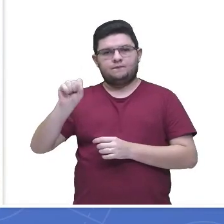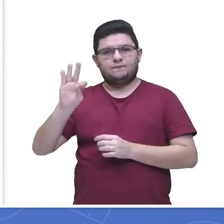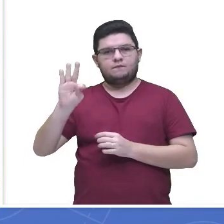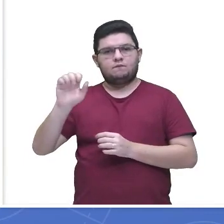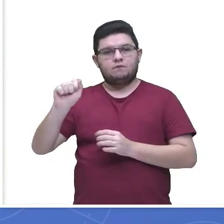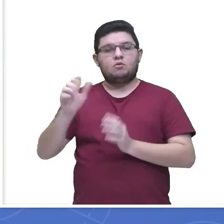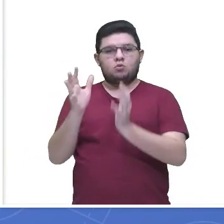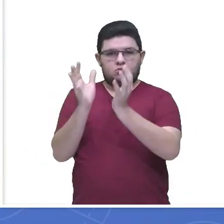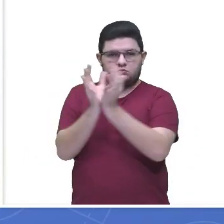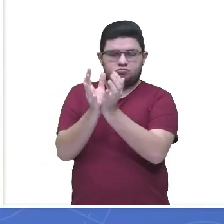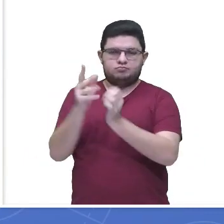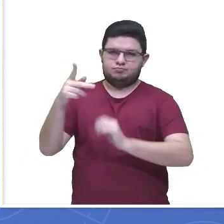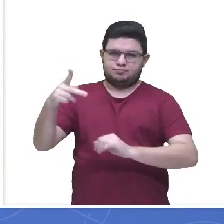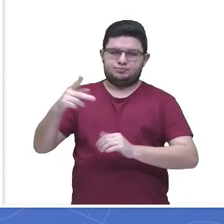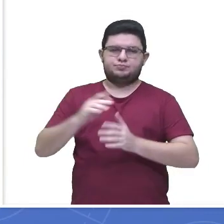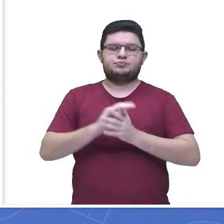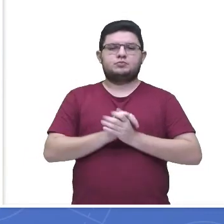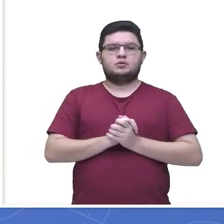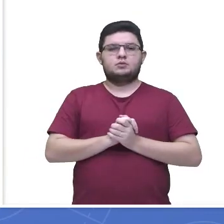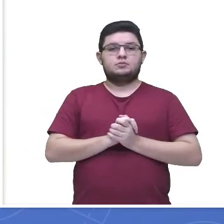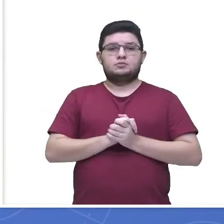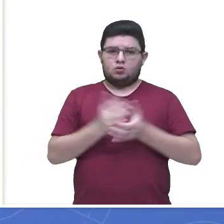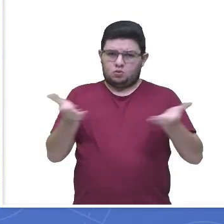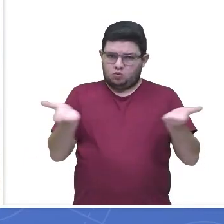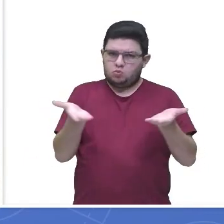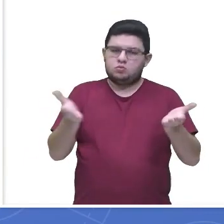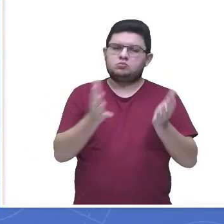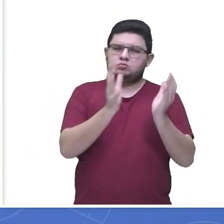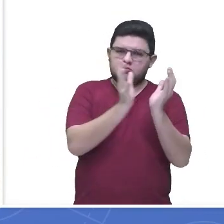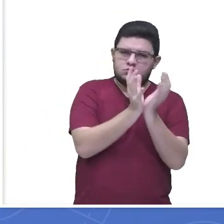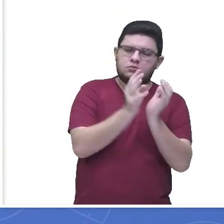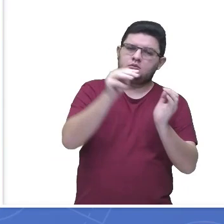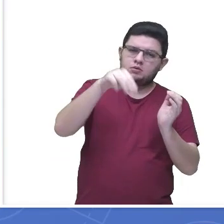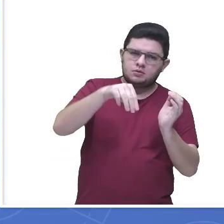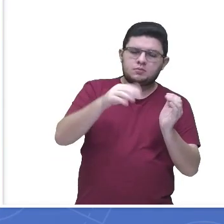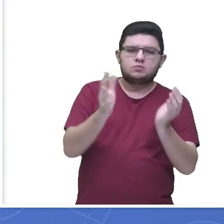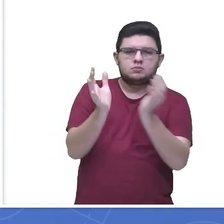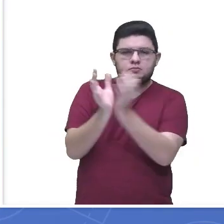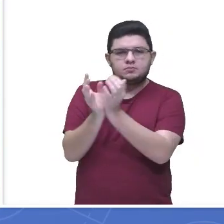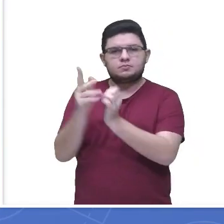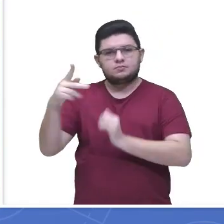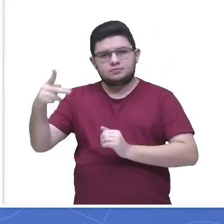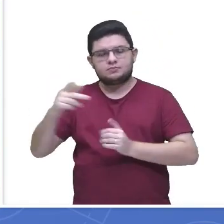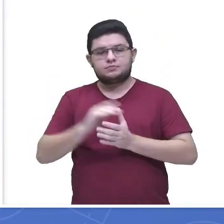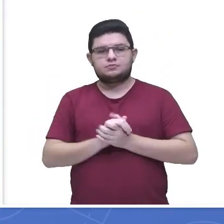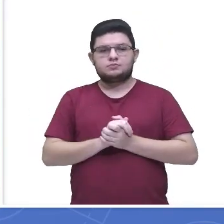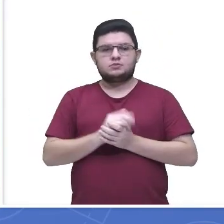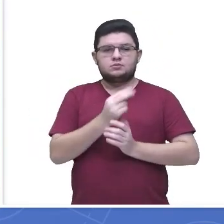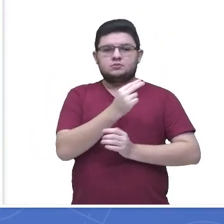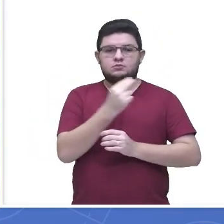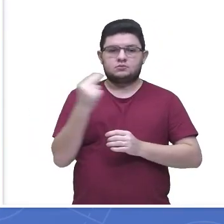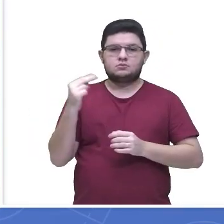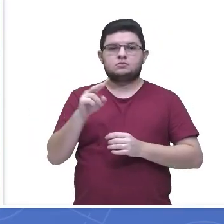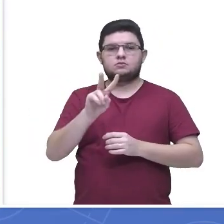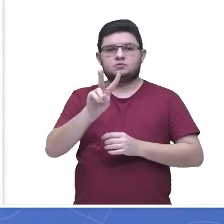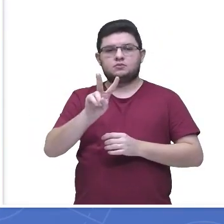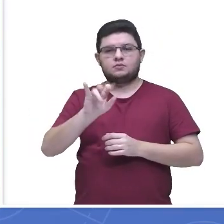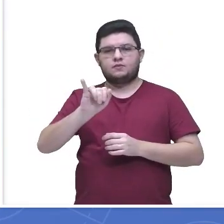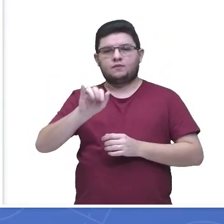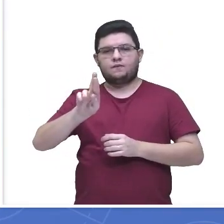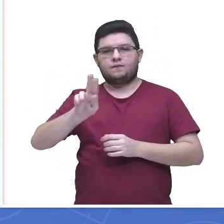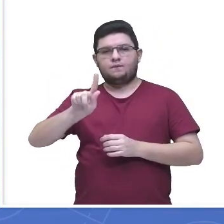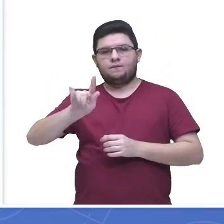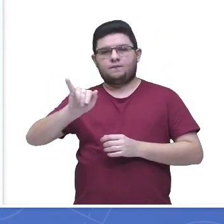gente vai conversar um pouquinho aí sobre o reino monera, sobre o reino protista. Eu sou o professor Virgílio, sejam todos aí muito bem-vindos a mais uma